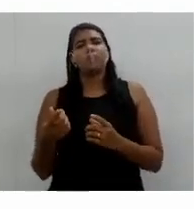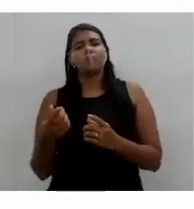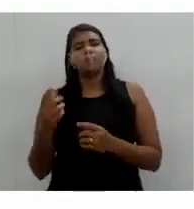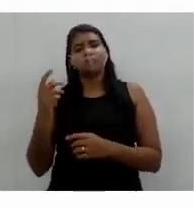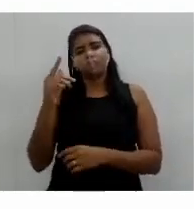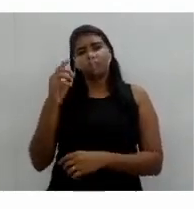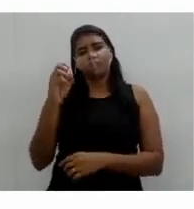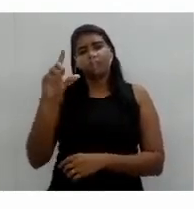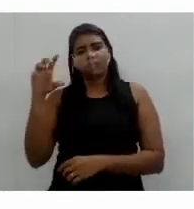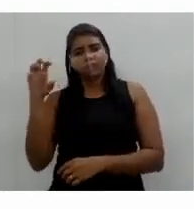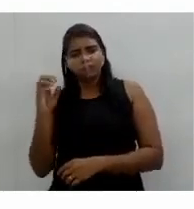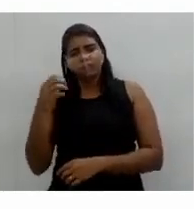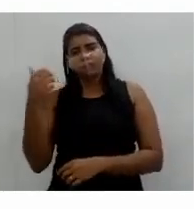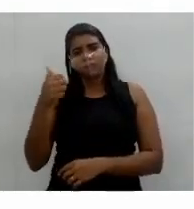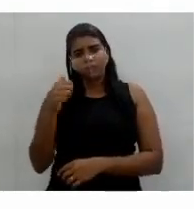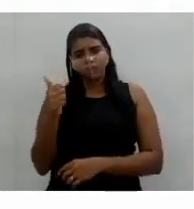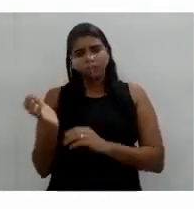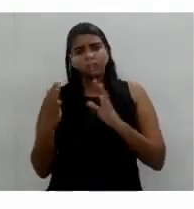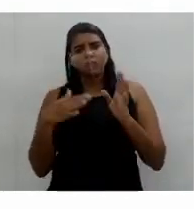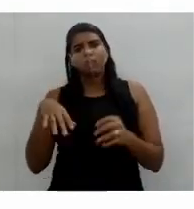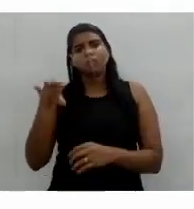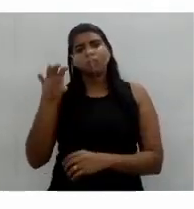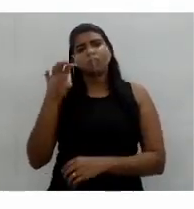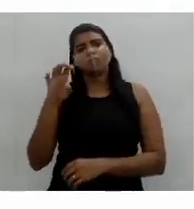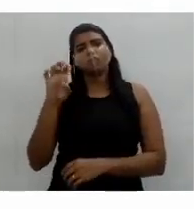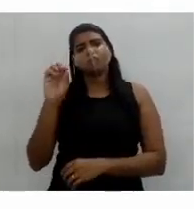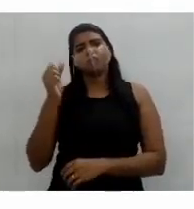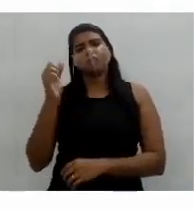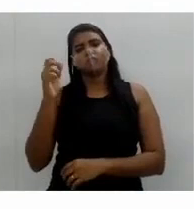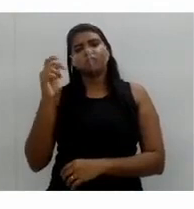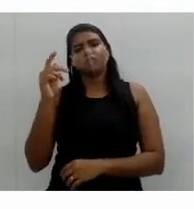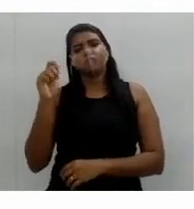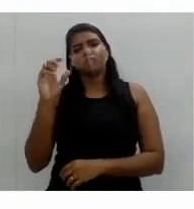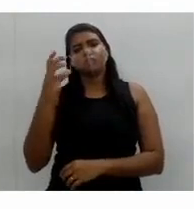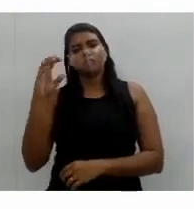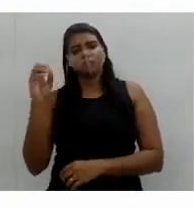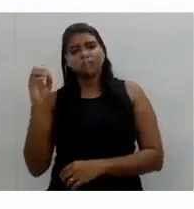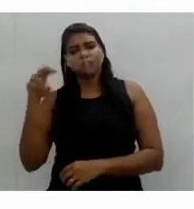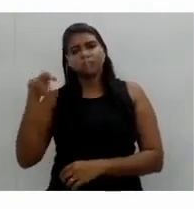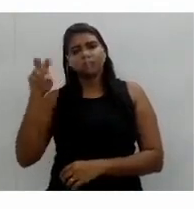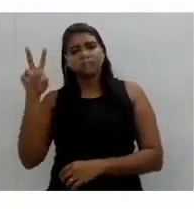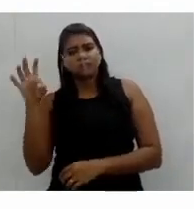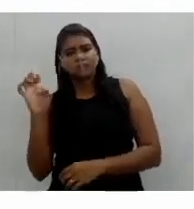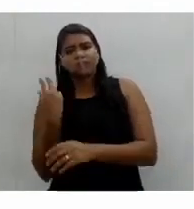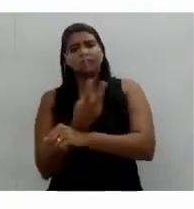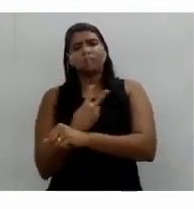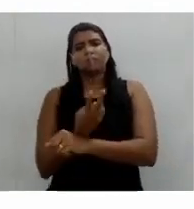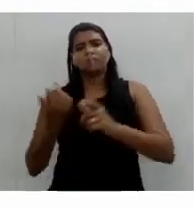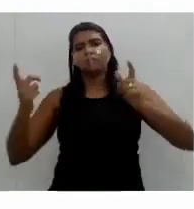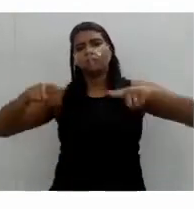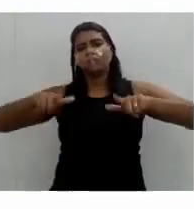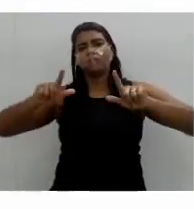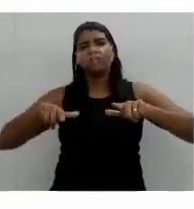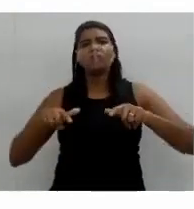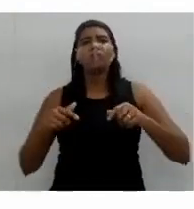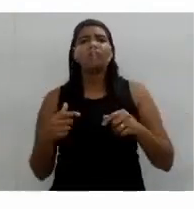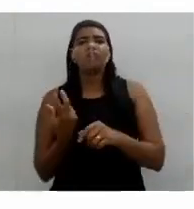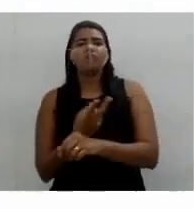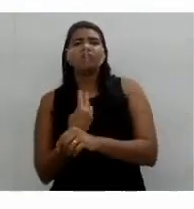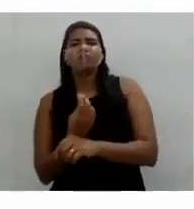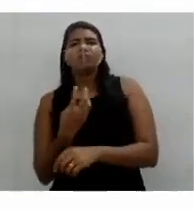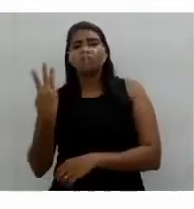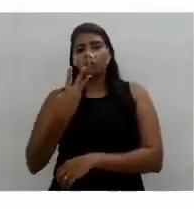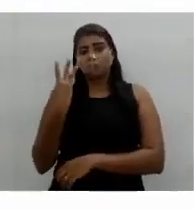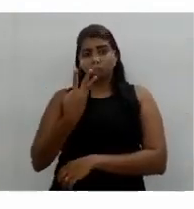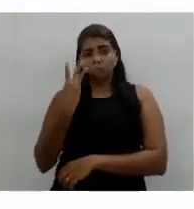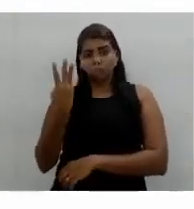Apollo 11. Essa espaçonave, como vocês podem ver na imagem, né? Procurem localizar onde estão os